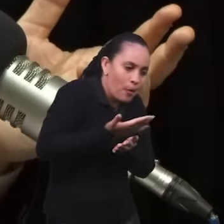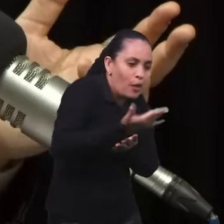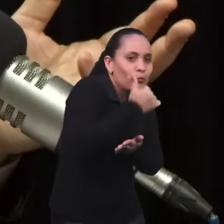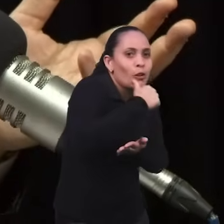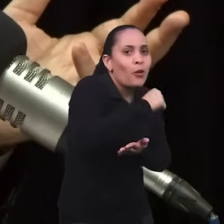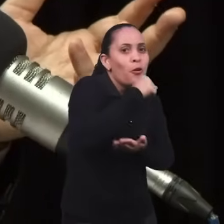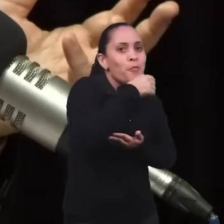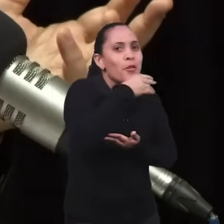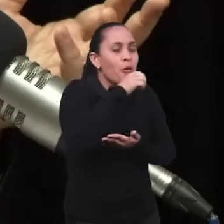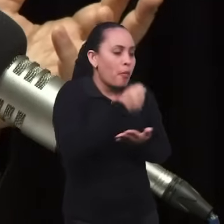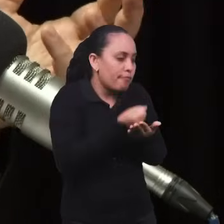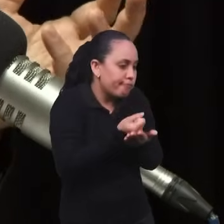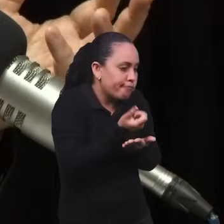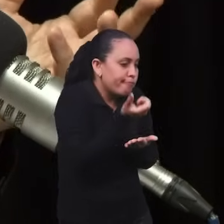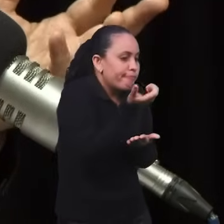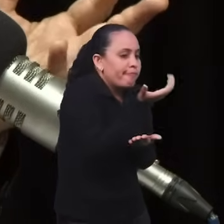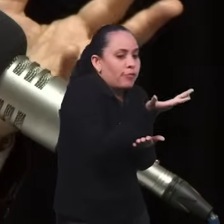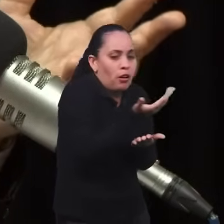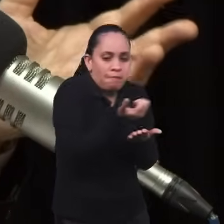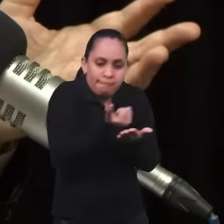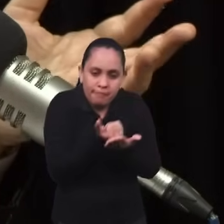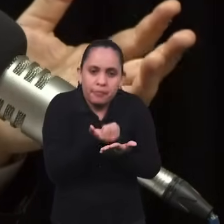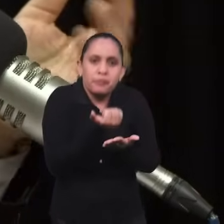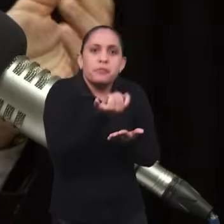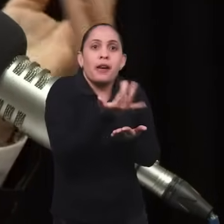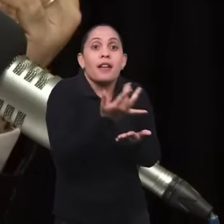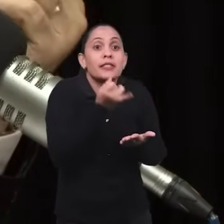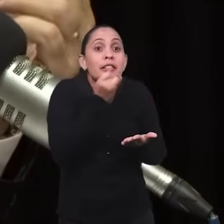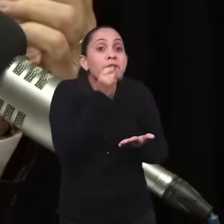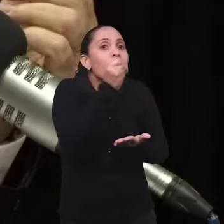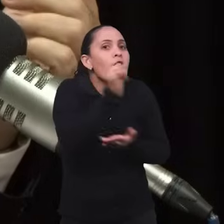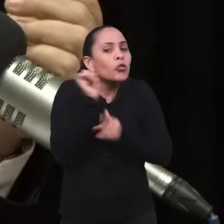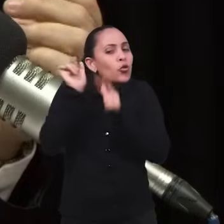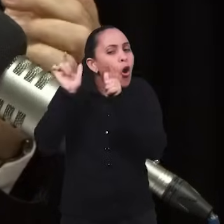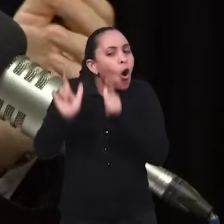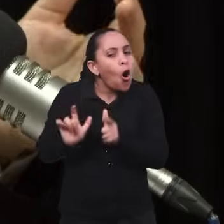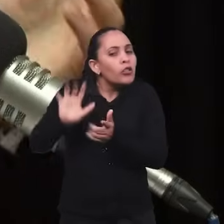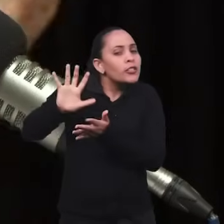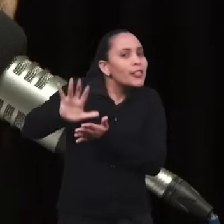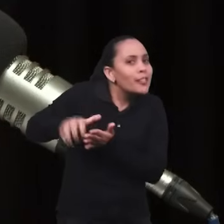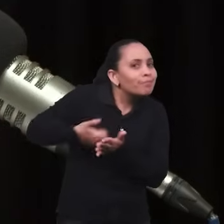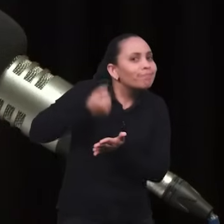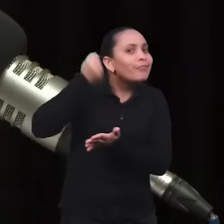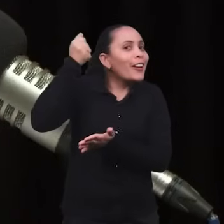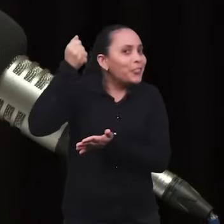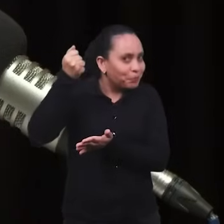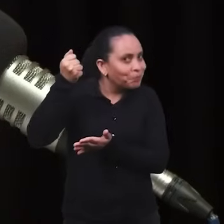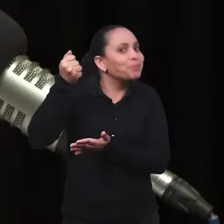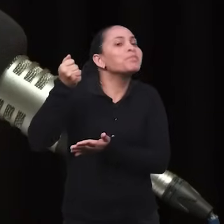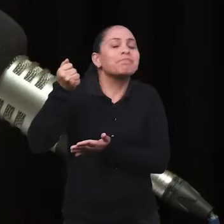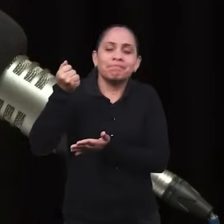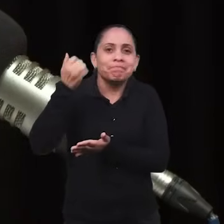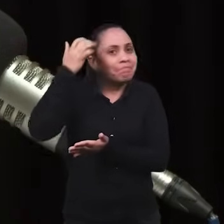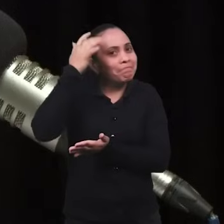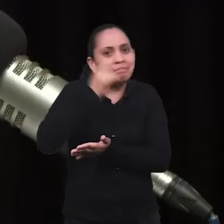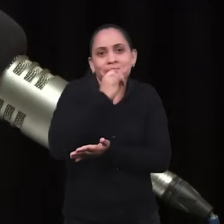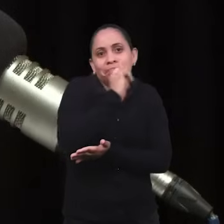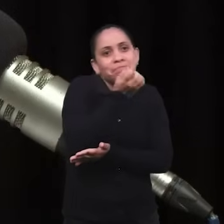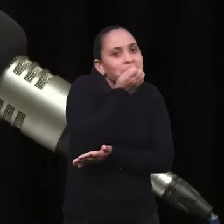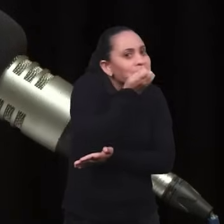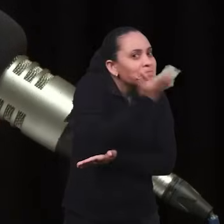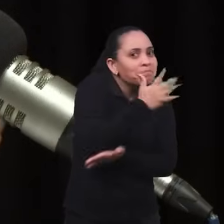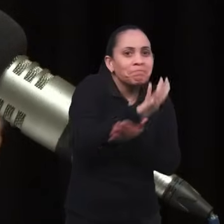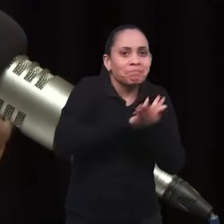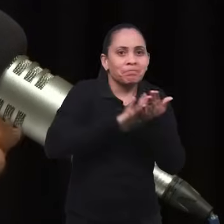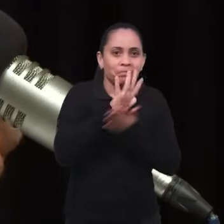seus pais, né? Daquele favo de mel, sem dizer, na verdade, de onde vinha. Isso. Então,